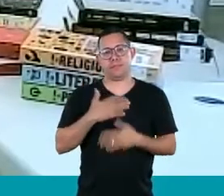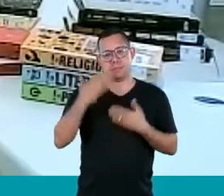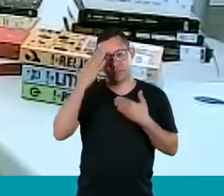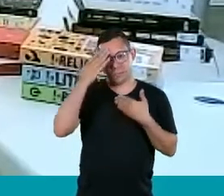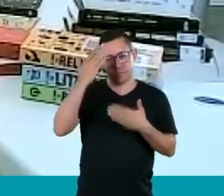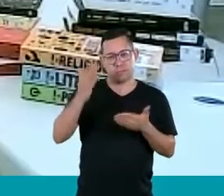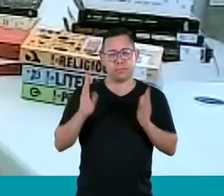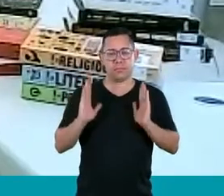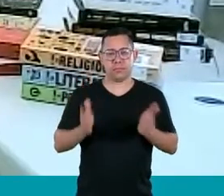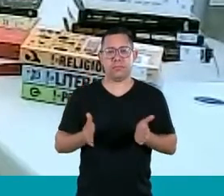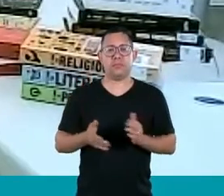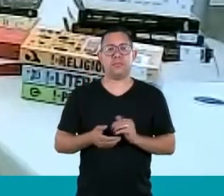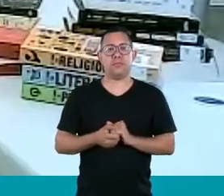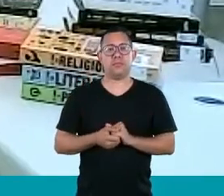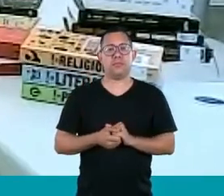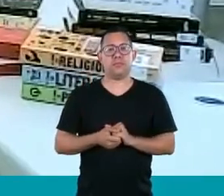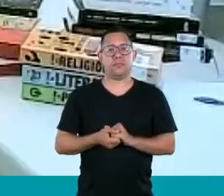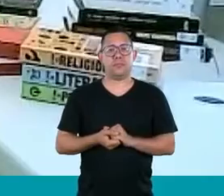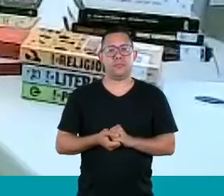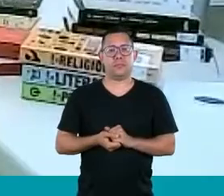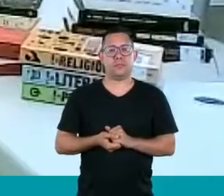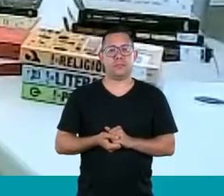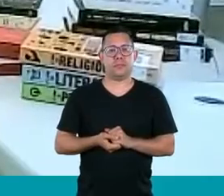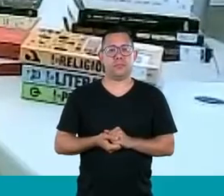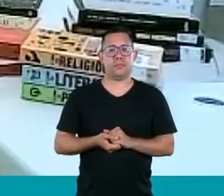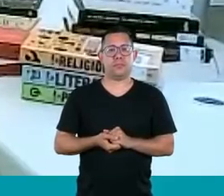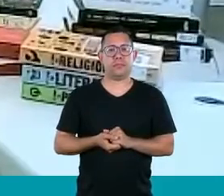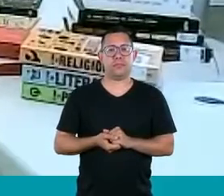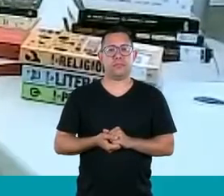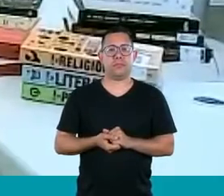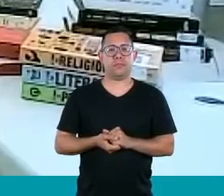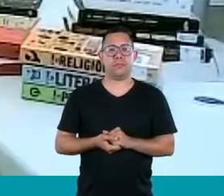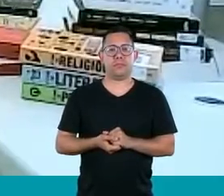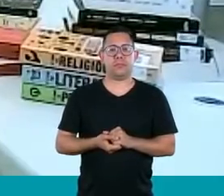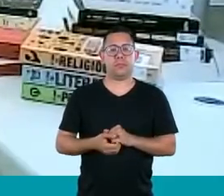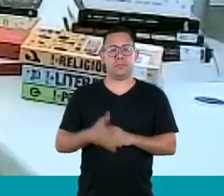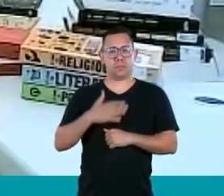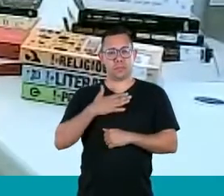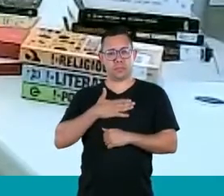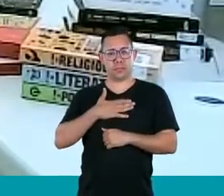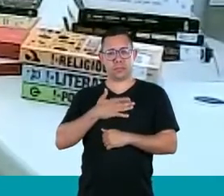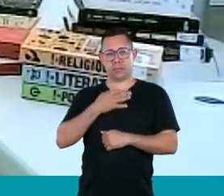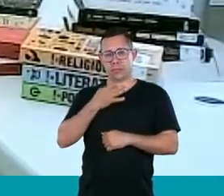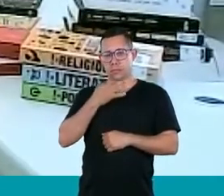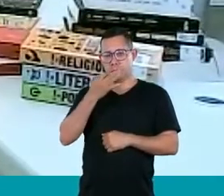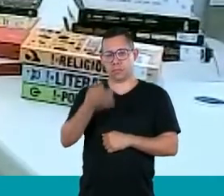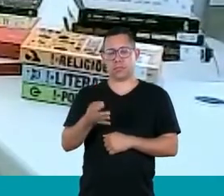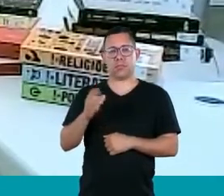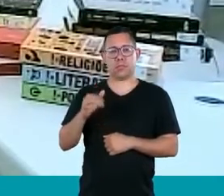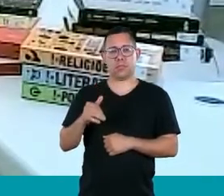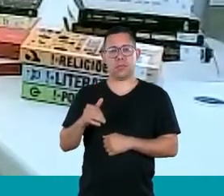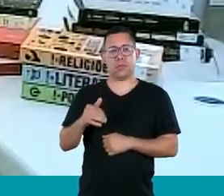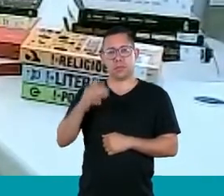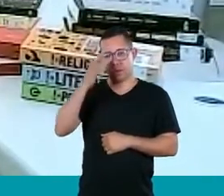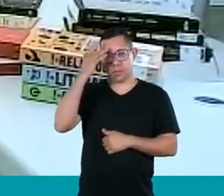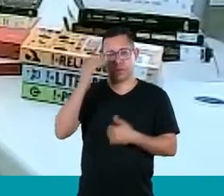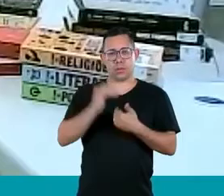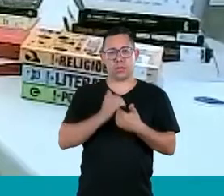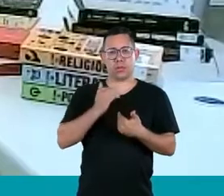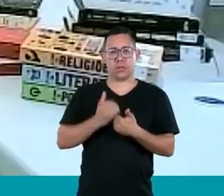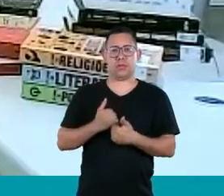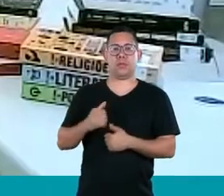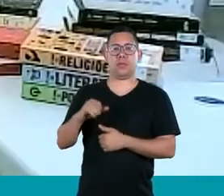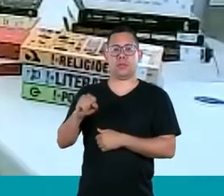agradecimentos, para o começo de conversa, eu gostaria de dedicar minha fala à minha orientadora de doutorado, Soraya Maria